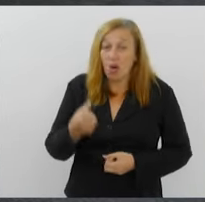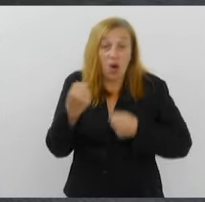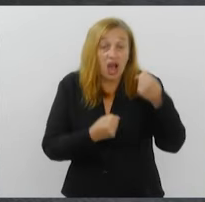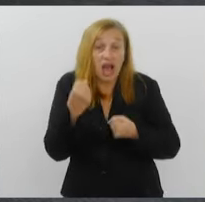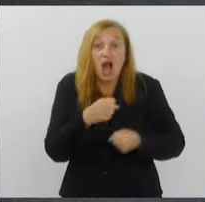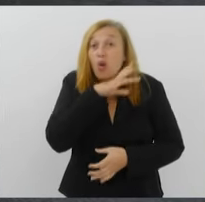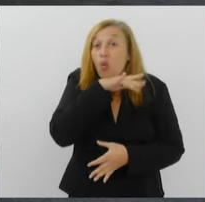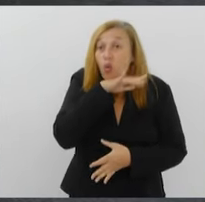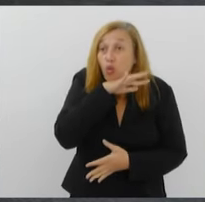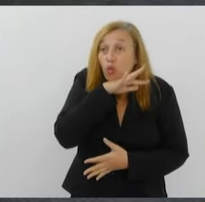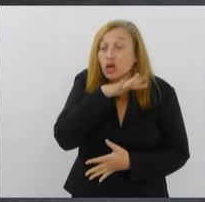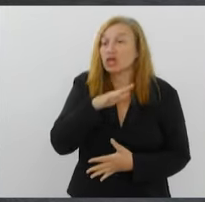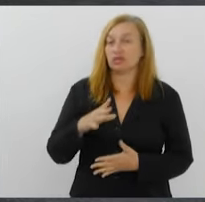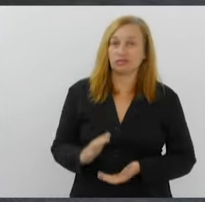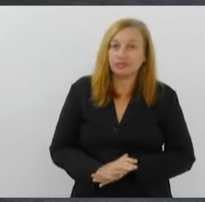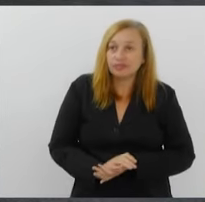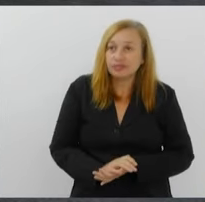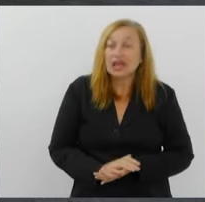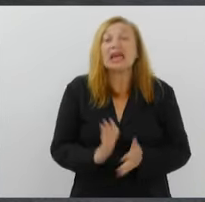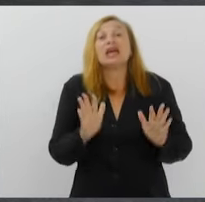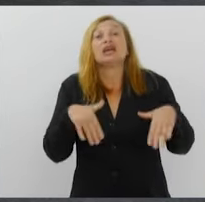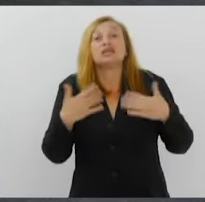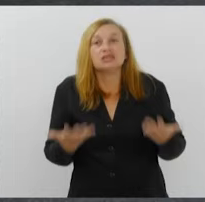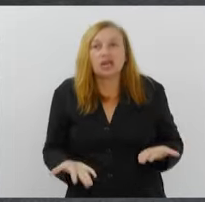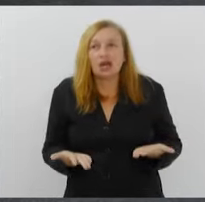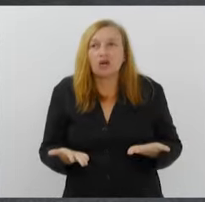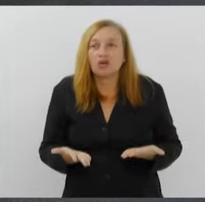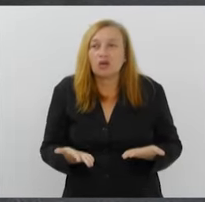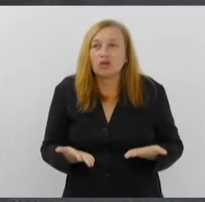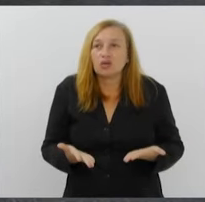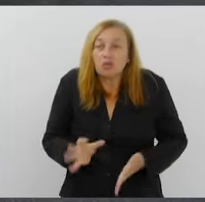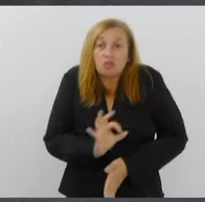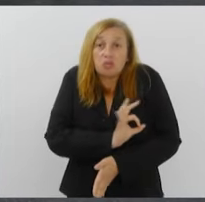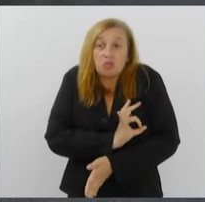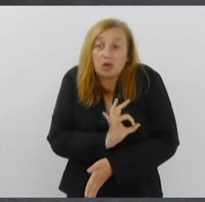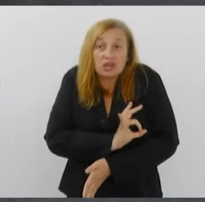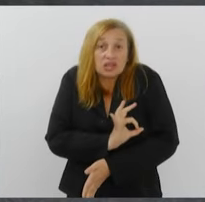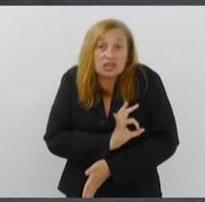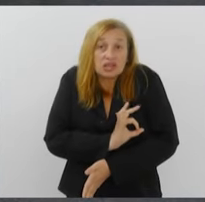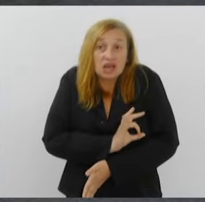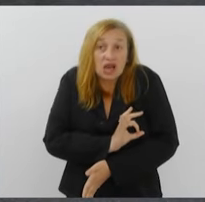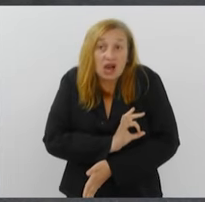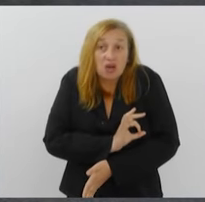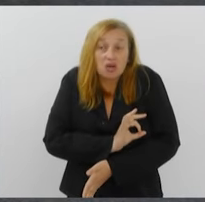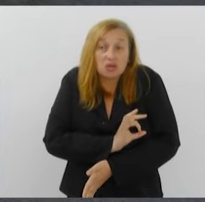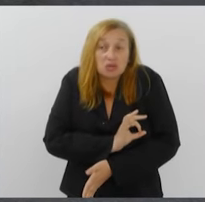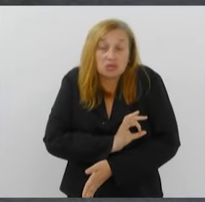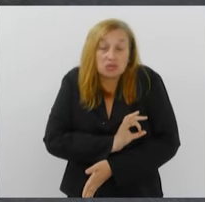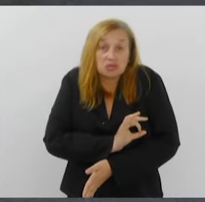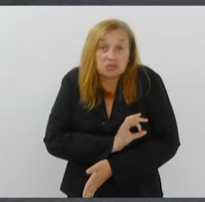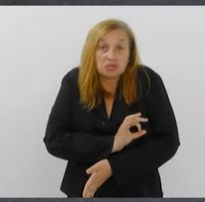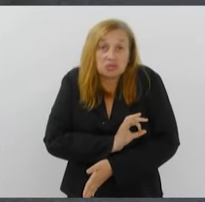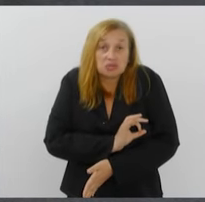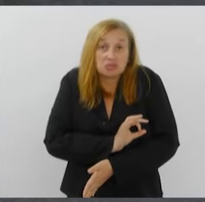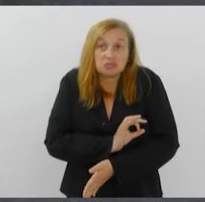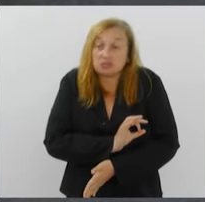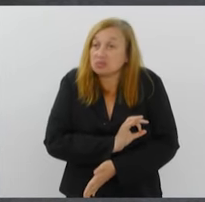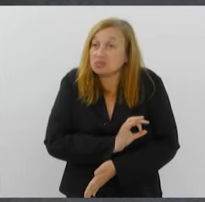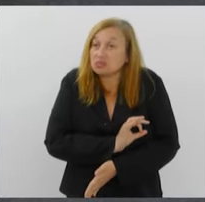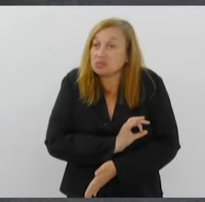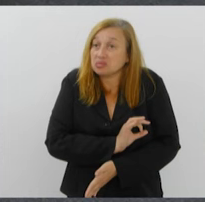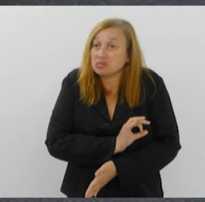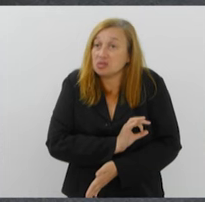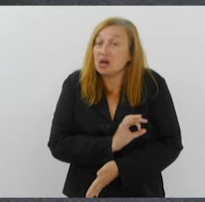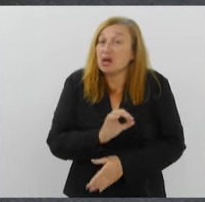Então, eles já vivem numa desvantagem tremenda numa incursão como essa e